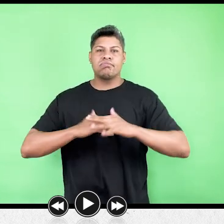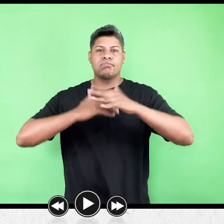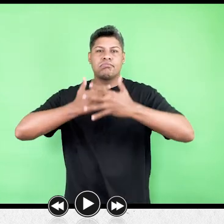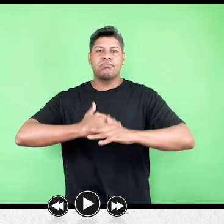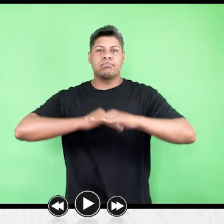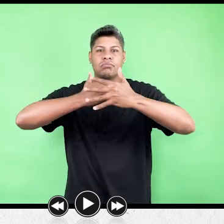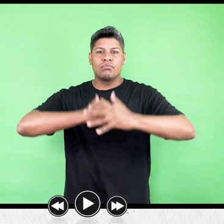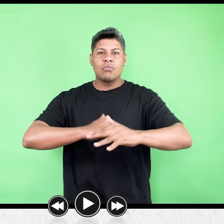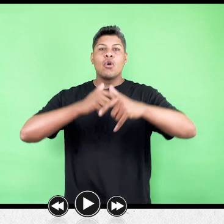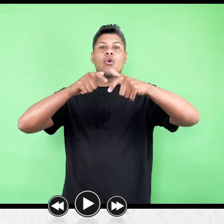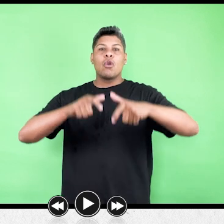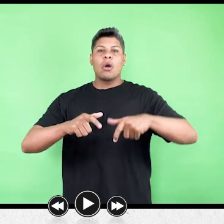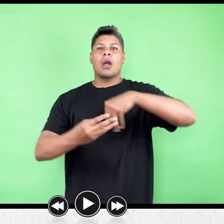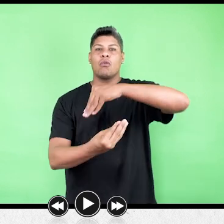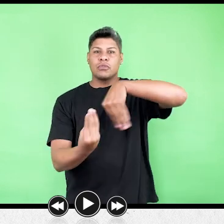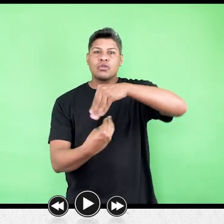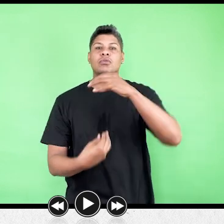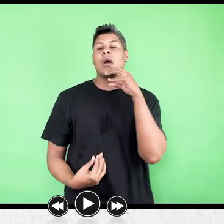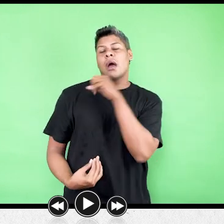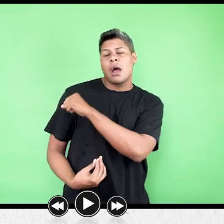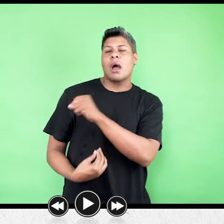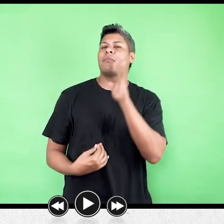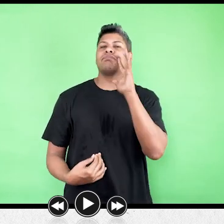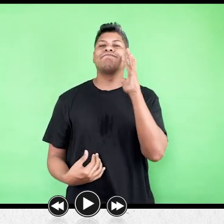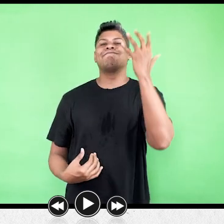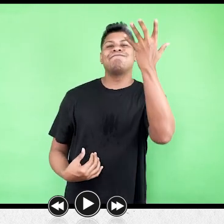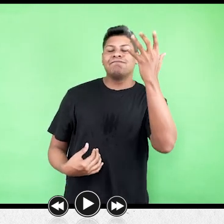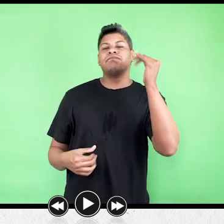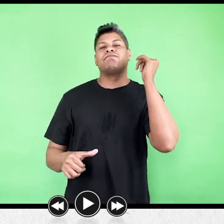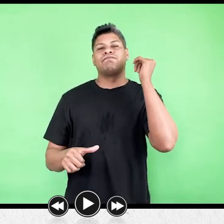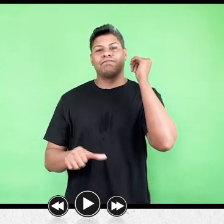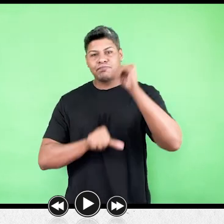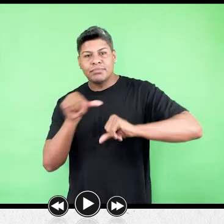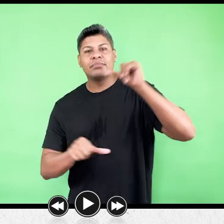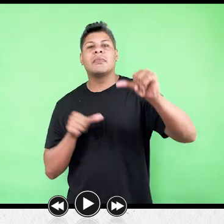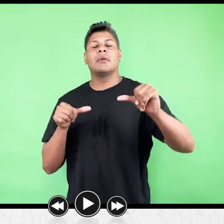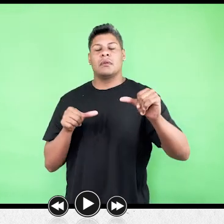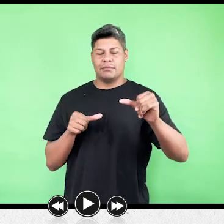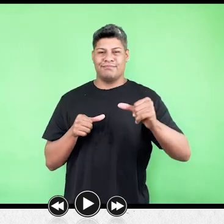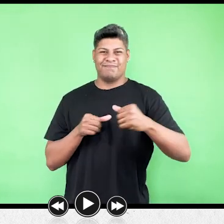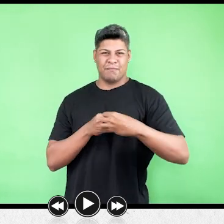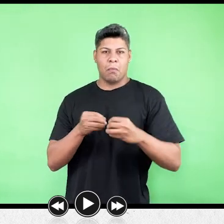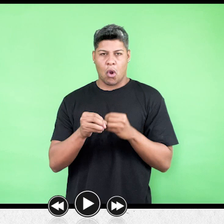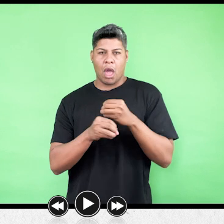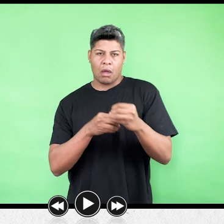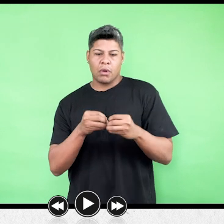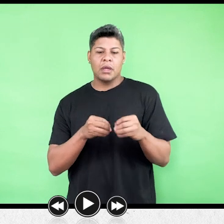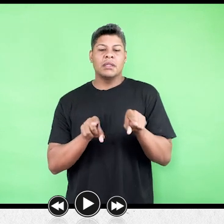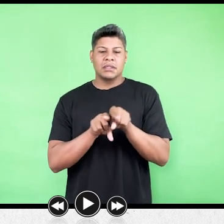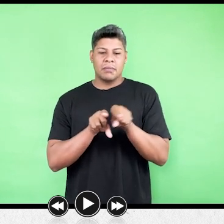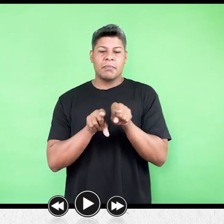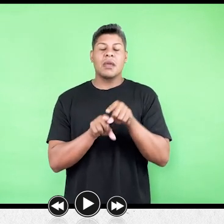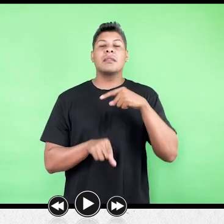um local de mistura rápida, exatamente para provocar essa desestabilização das partículas. Além da calha partial, a